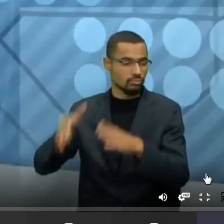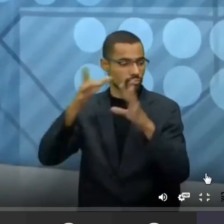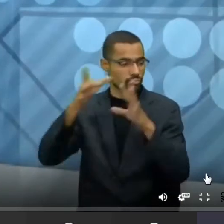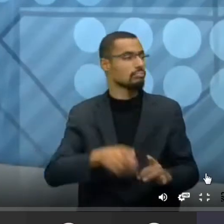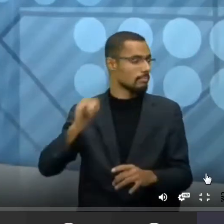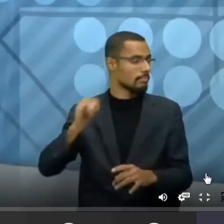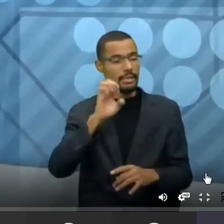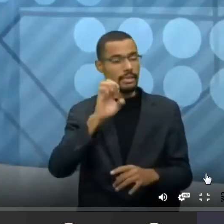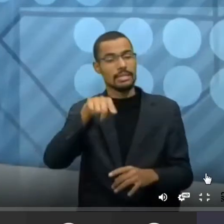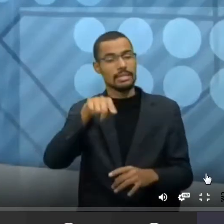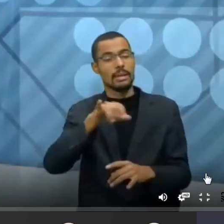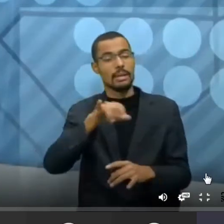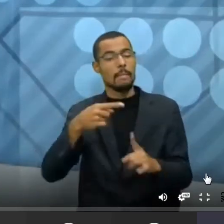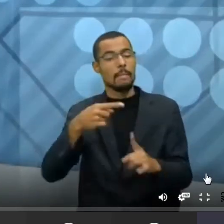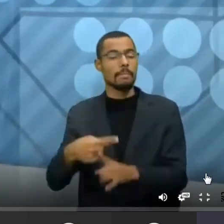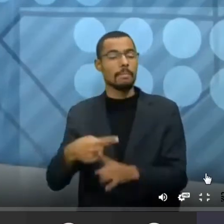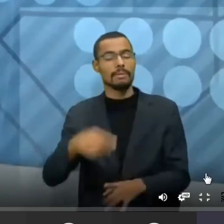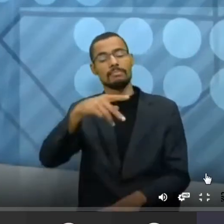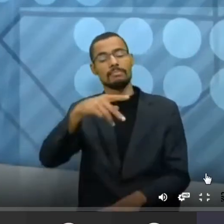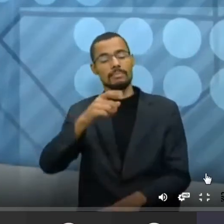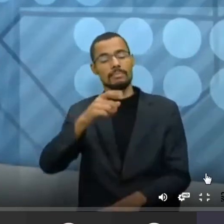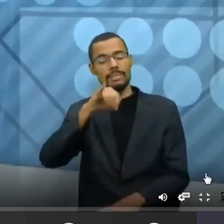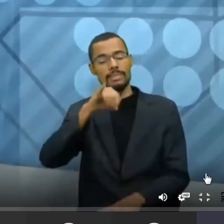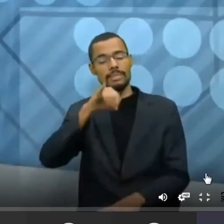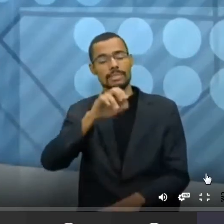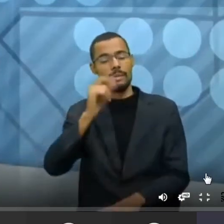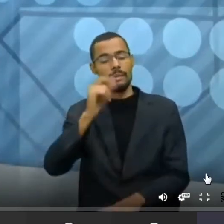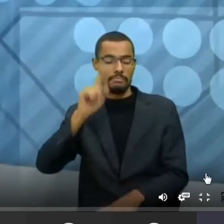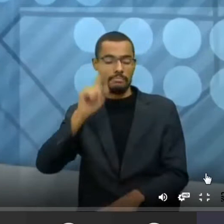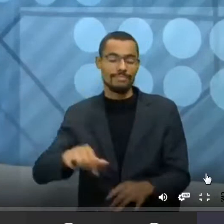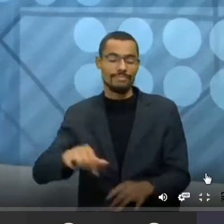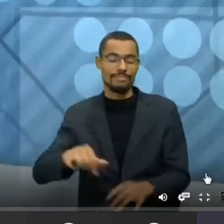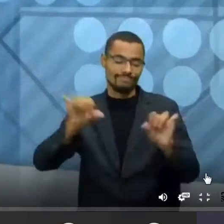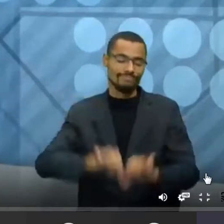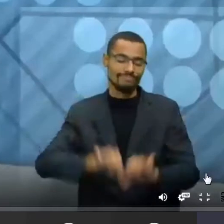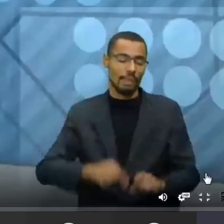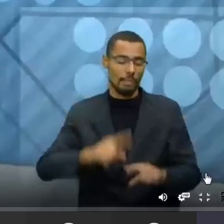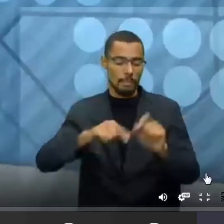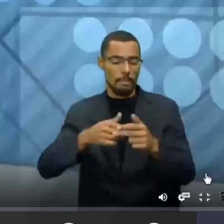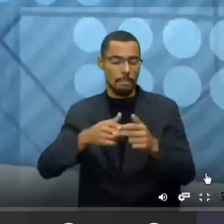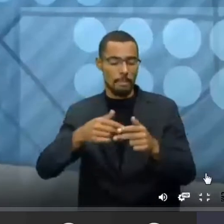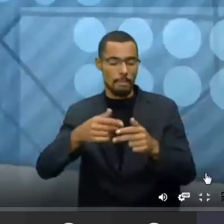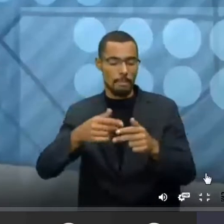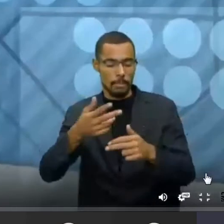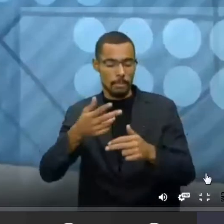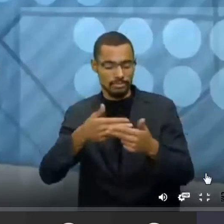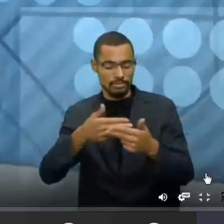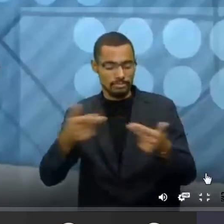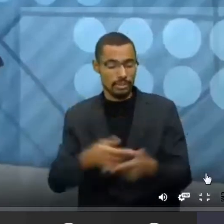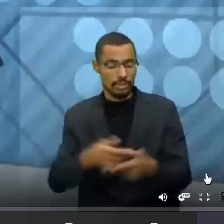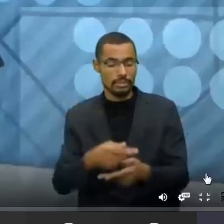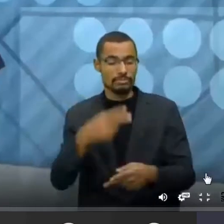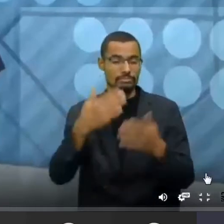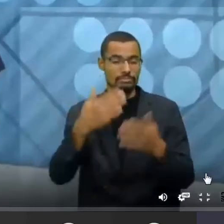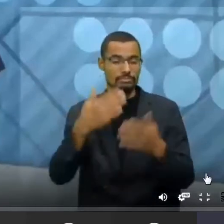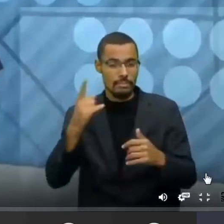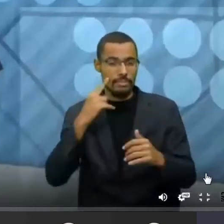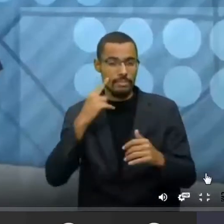uma enzima, porque pepsina, ela degrada a proteína. Então, se ela produzisse diretamente pepsina, ela ia estar